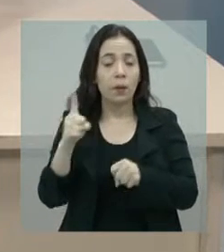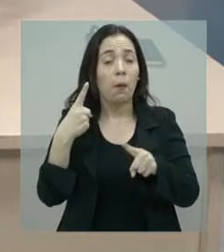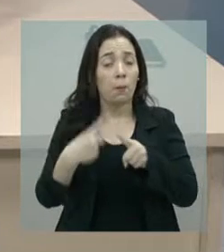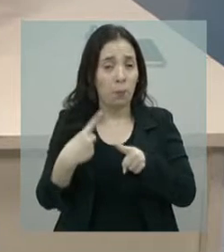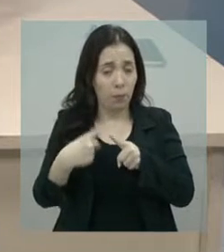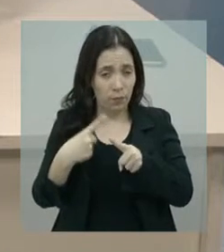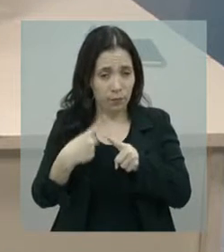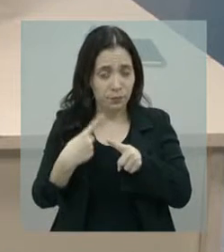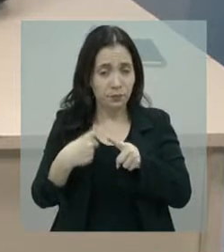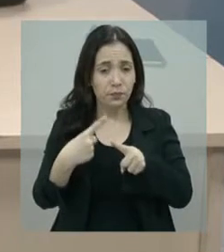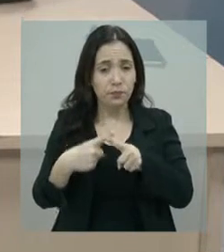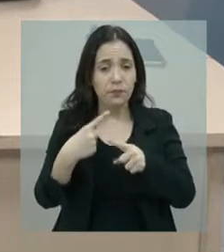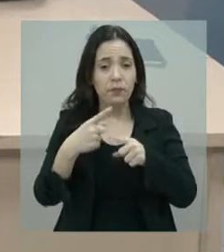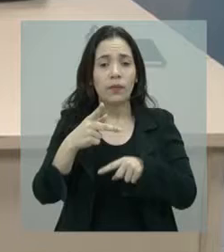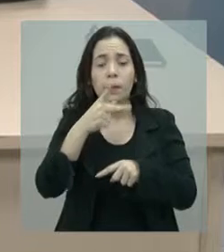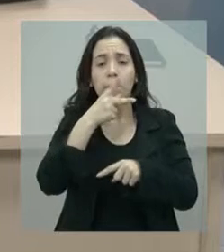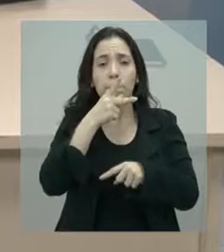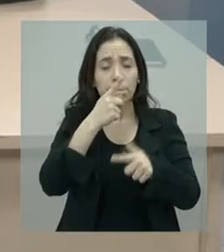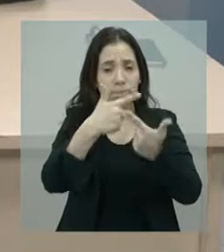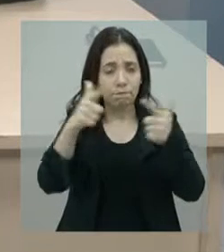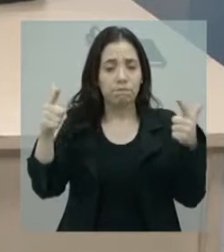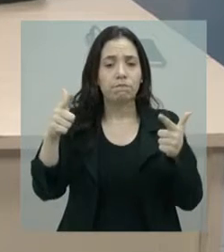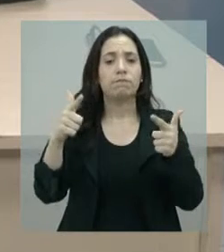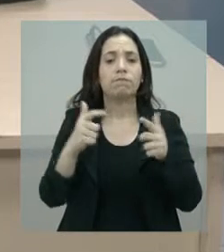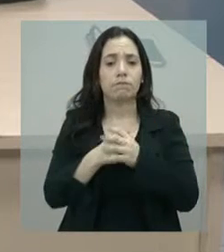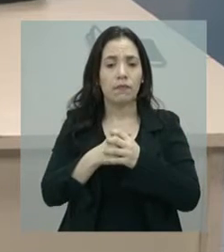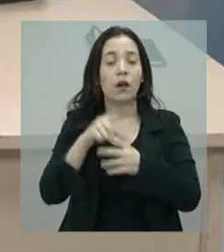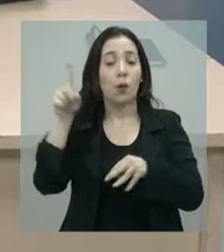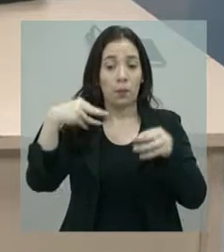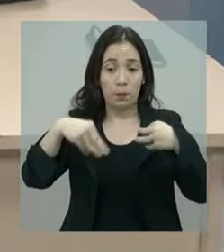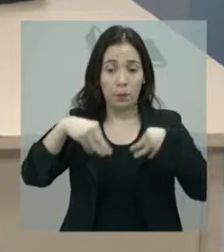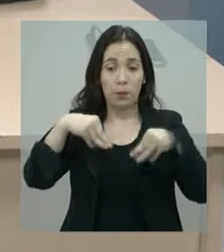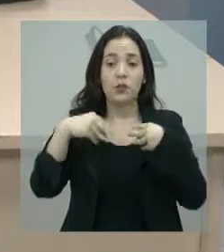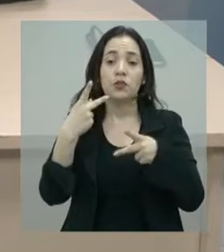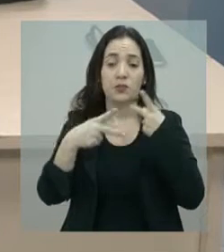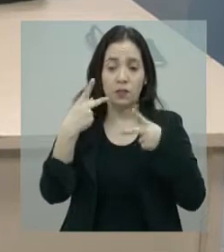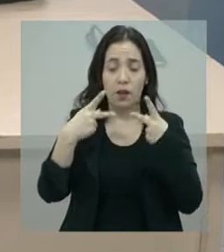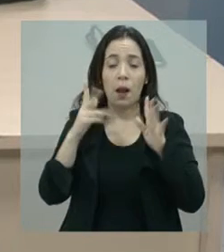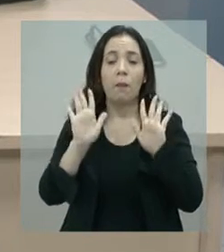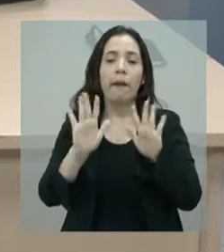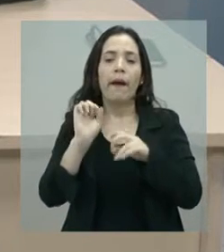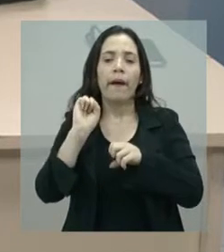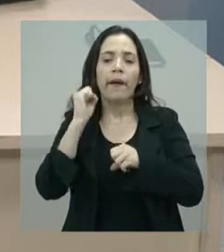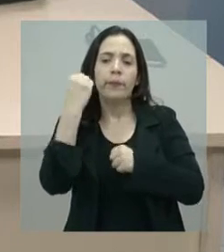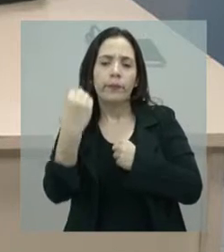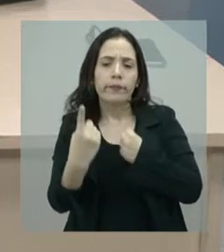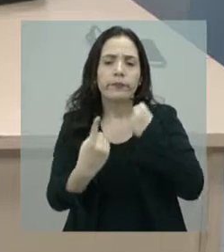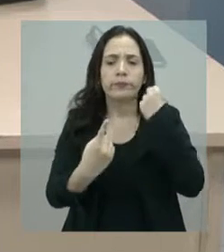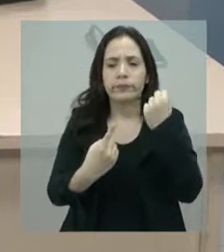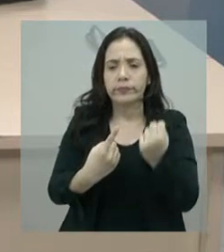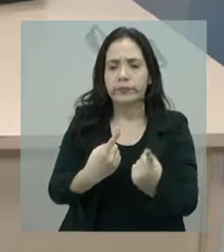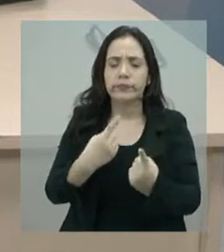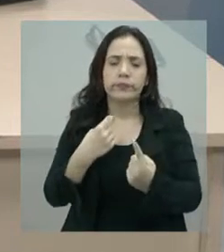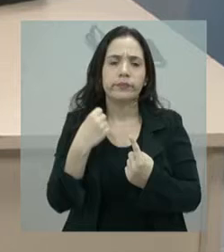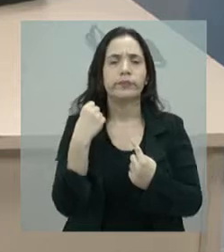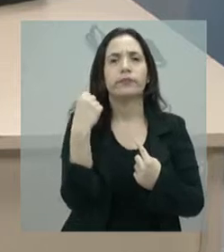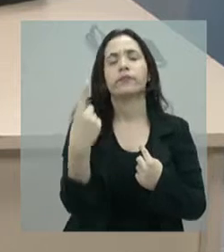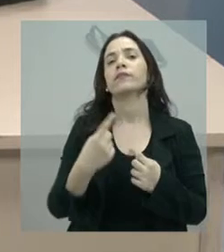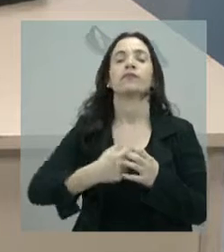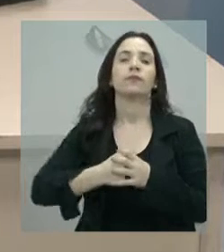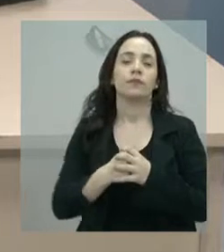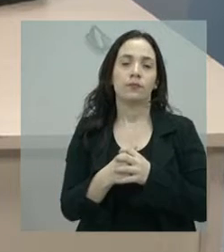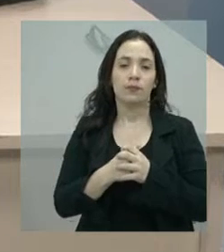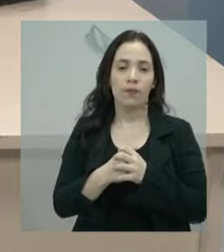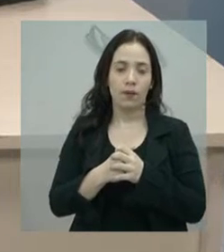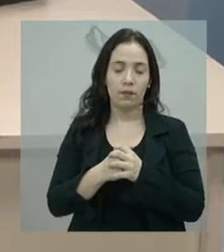partidos, aqui e acolá, o próprio ministro fala, né? Mas ele fala assim esporadicamente que seria depois das reformas, né?